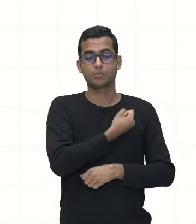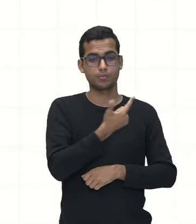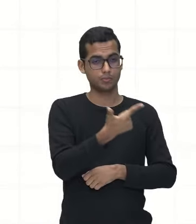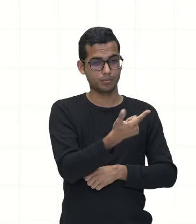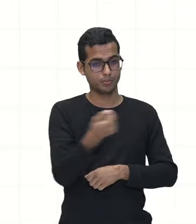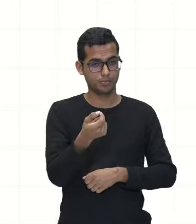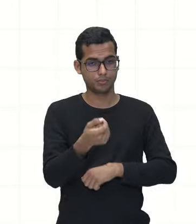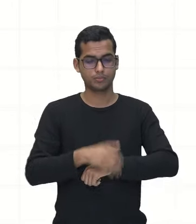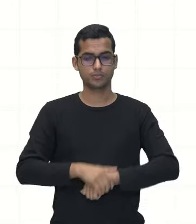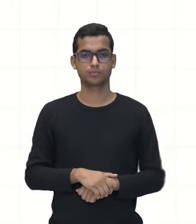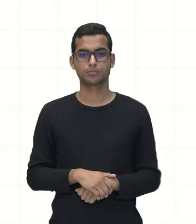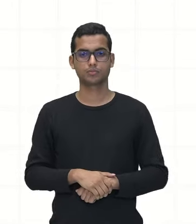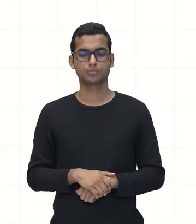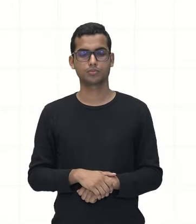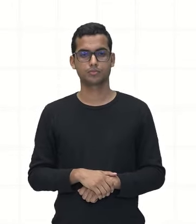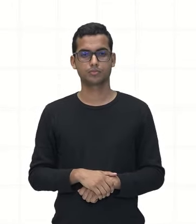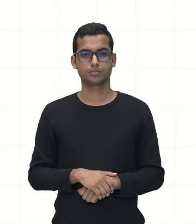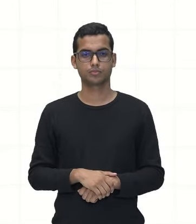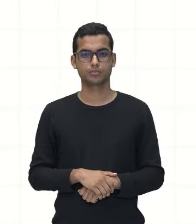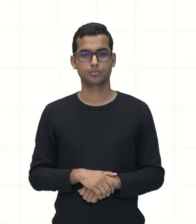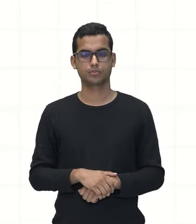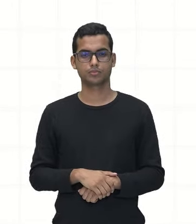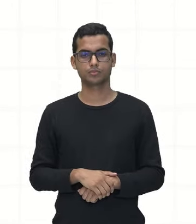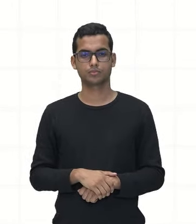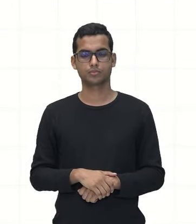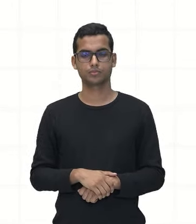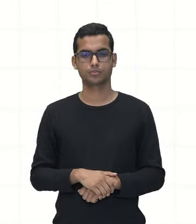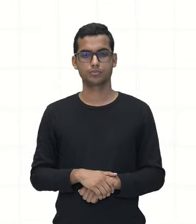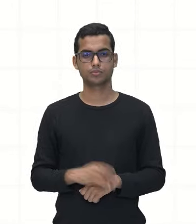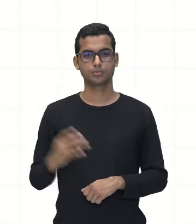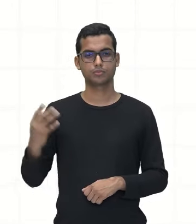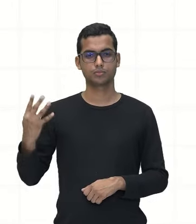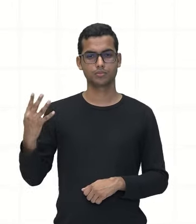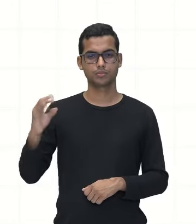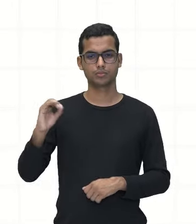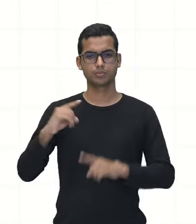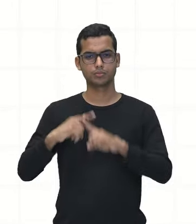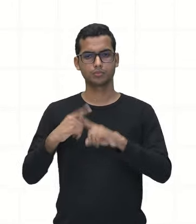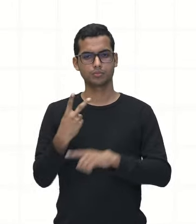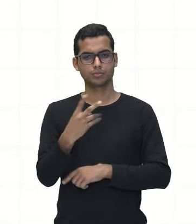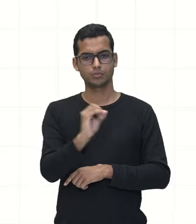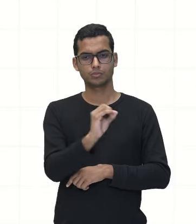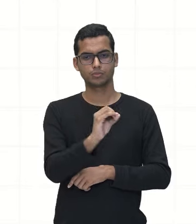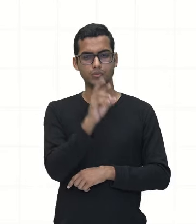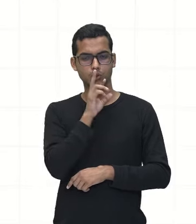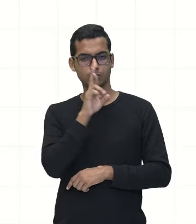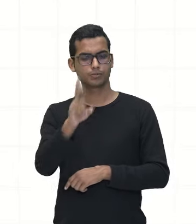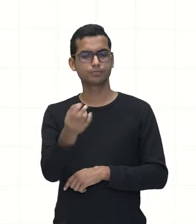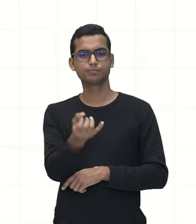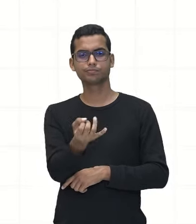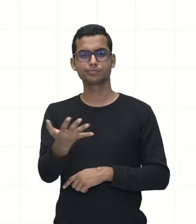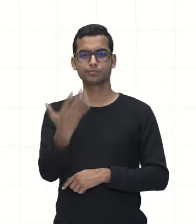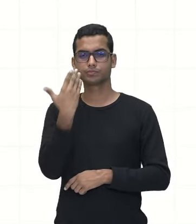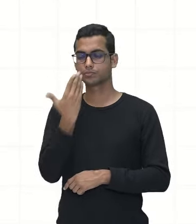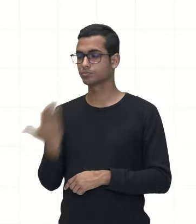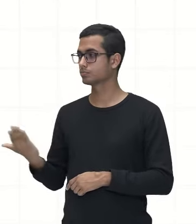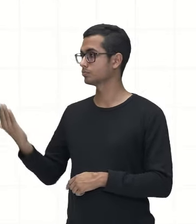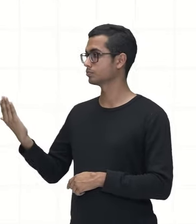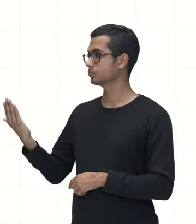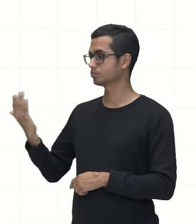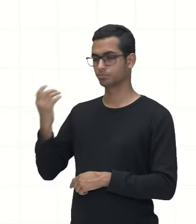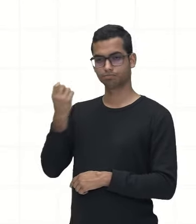20. Fazendo essa multiplicação 40 vezes 20, nós vamos obter